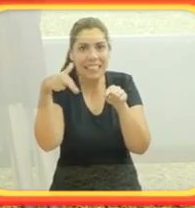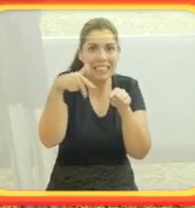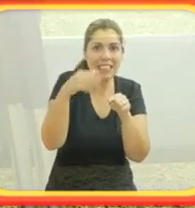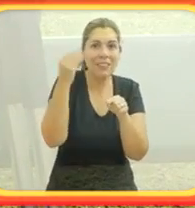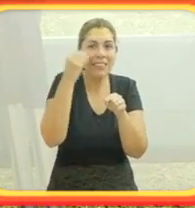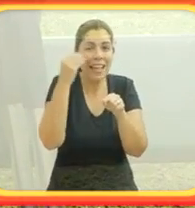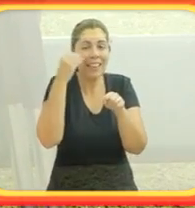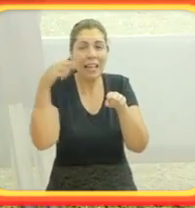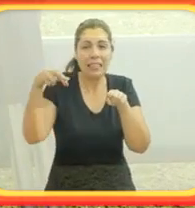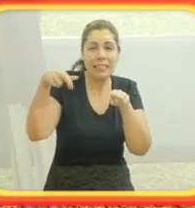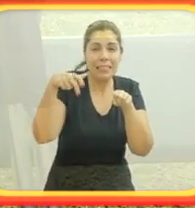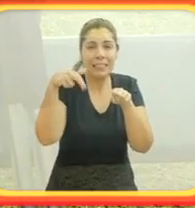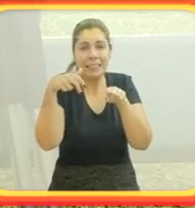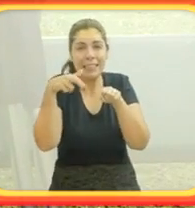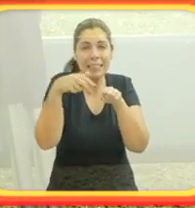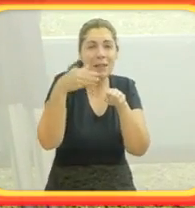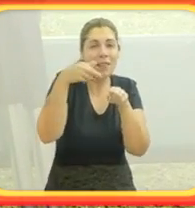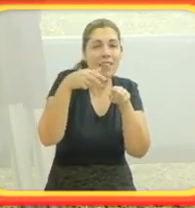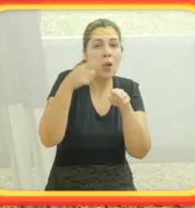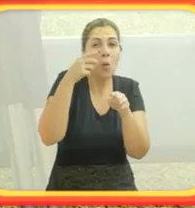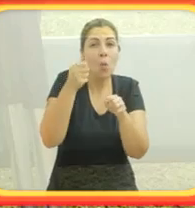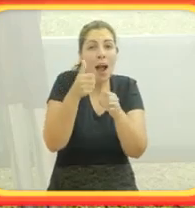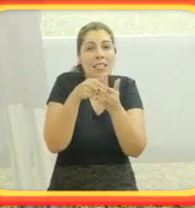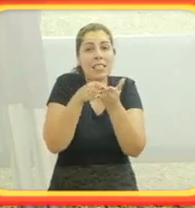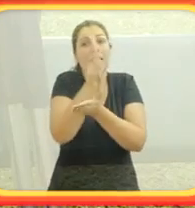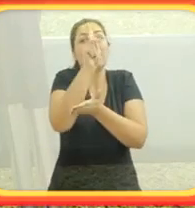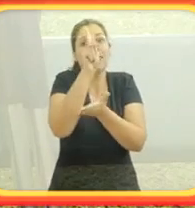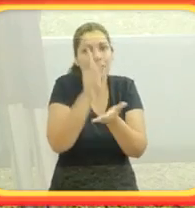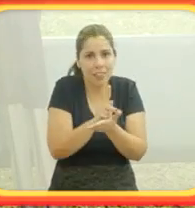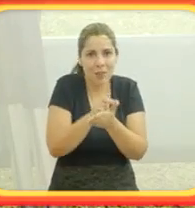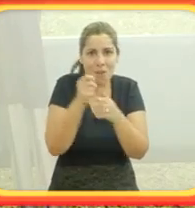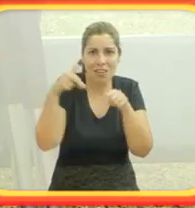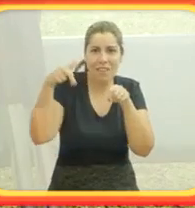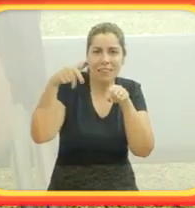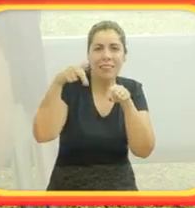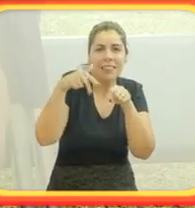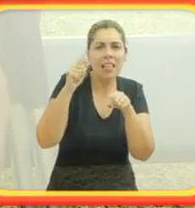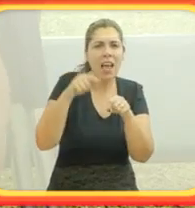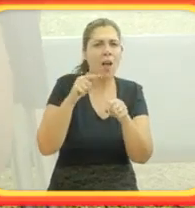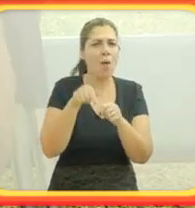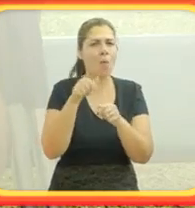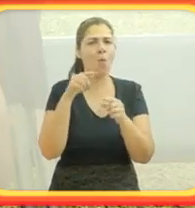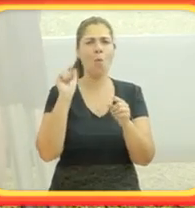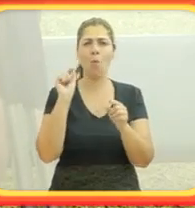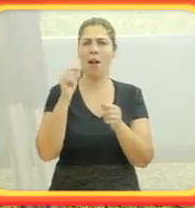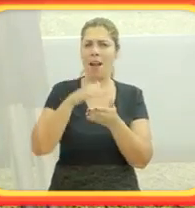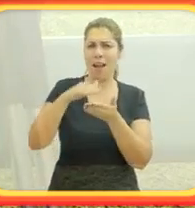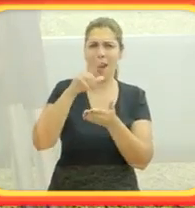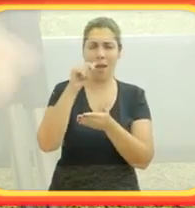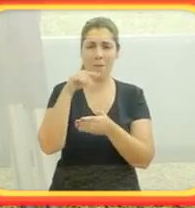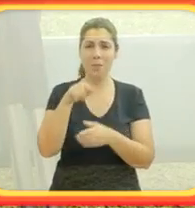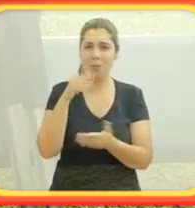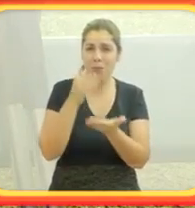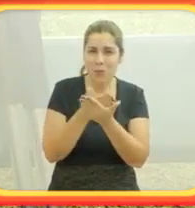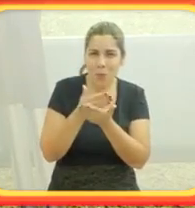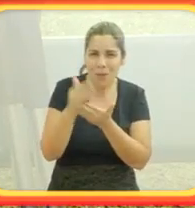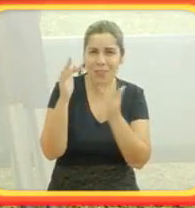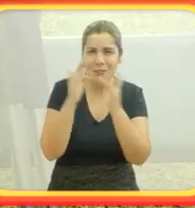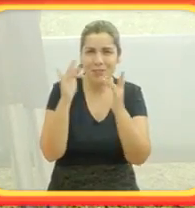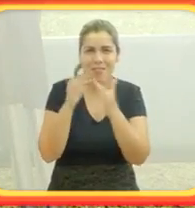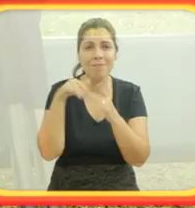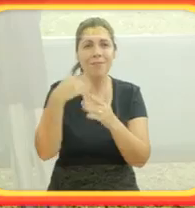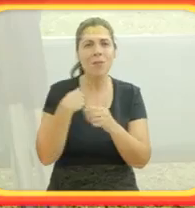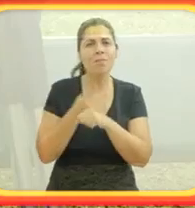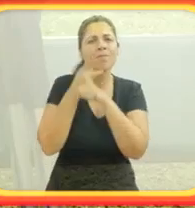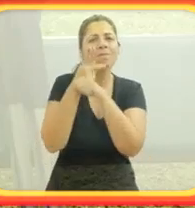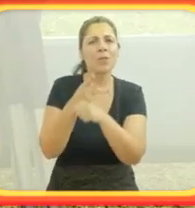ofereceram carona para andar 200 metros. Era 200 metros, mas eu não conseguia sair dali. Porque se eu escorregasse, se eu tentasse dar um